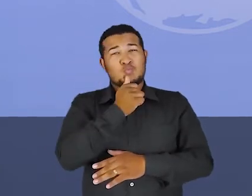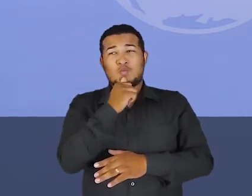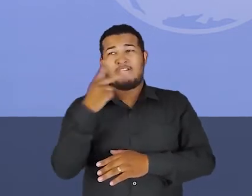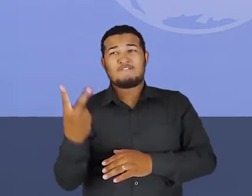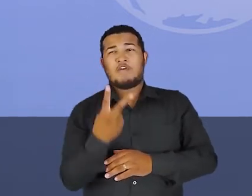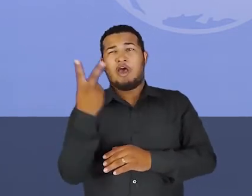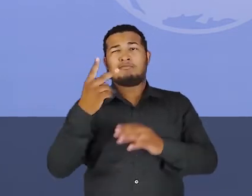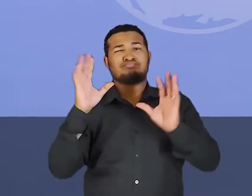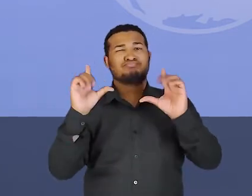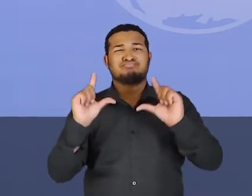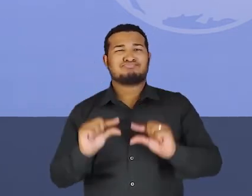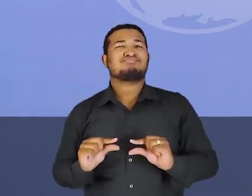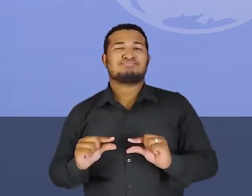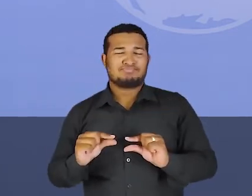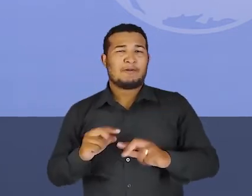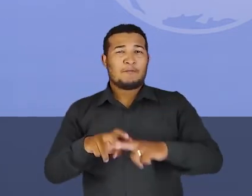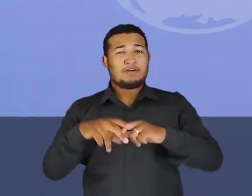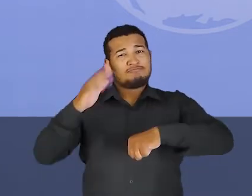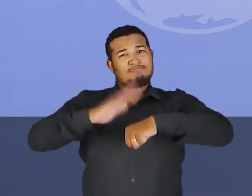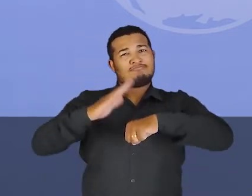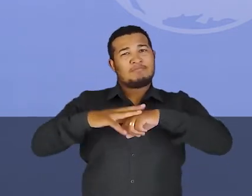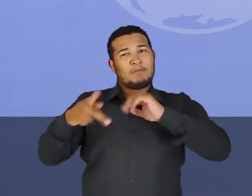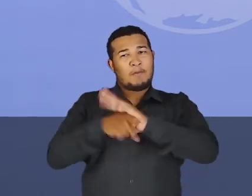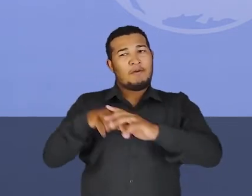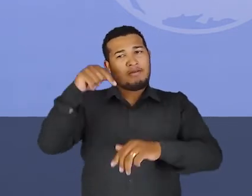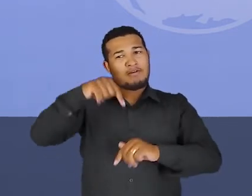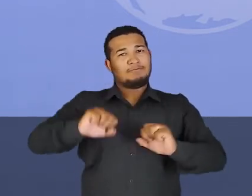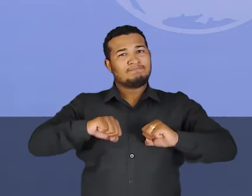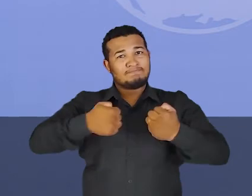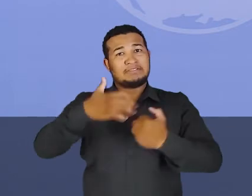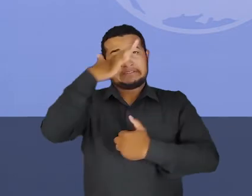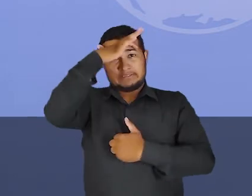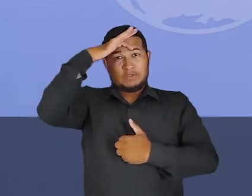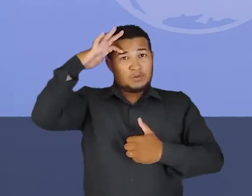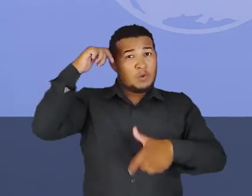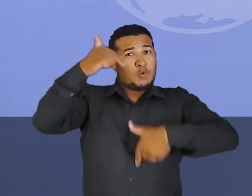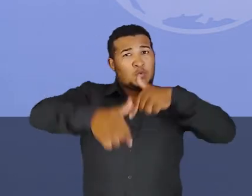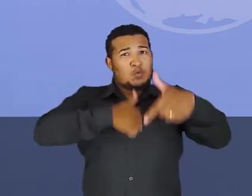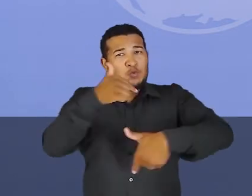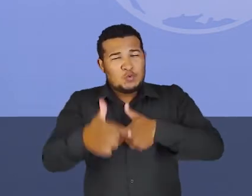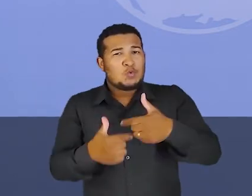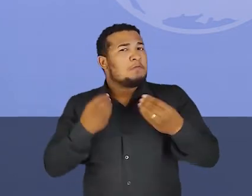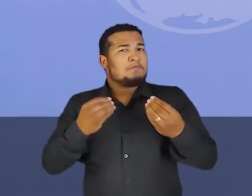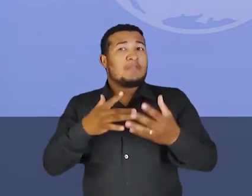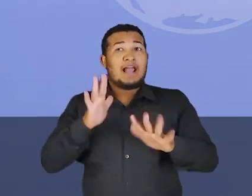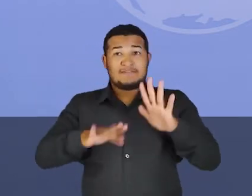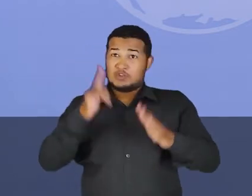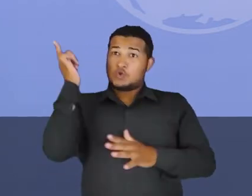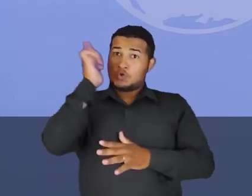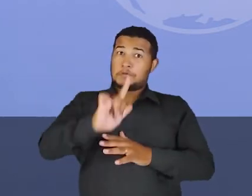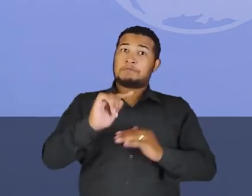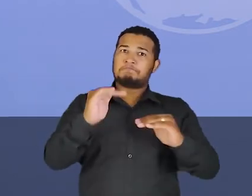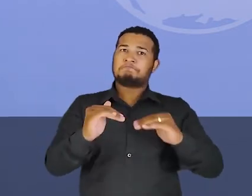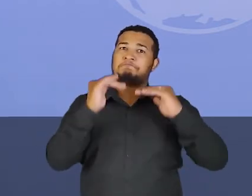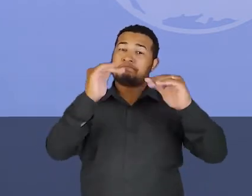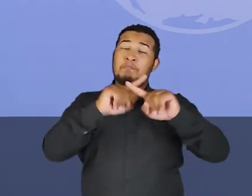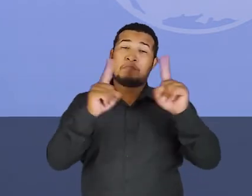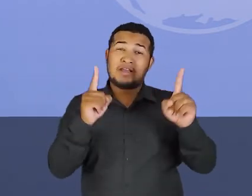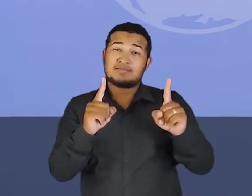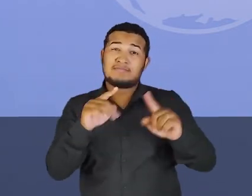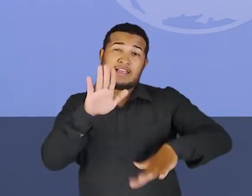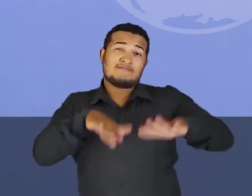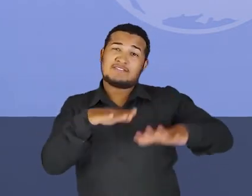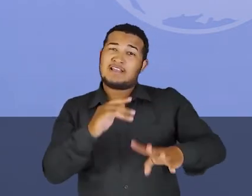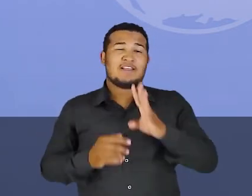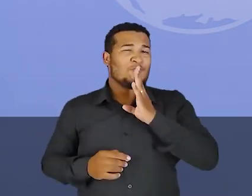para as pessoas que estão aqui no nosso estado, estão trabalhando, correndo atrás e conseguindo destaque, e muitas vezes nós nem conhecemos.